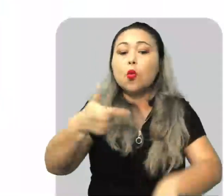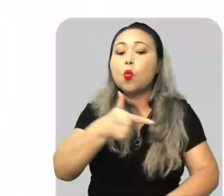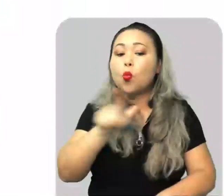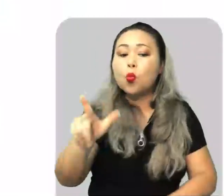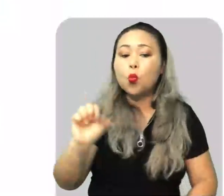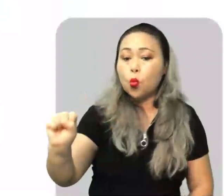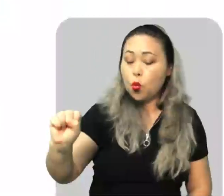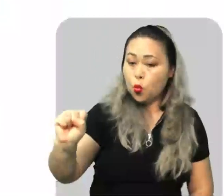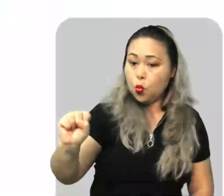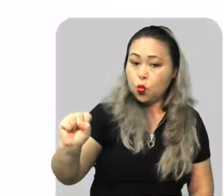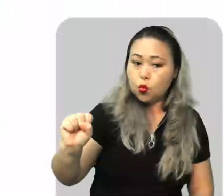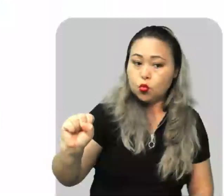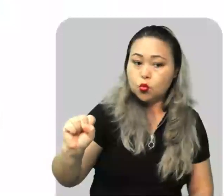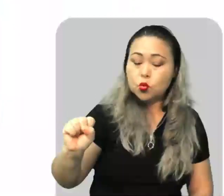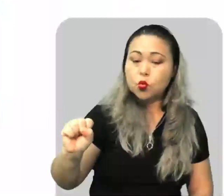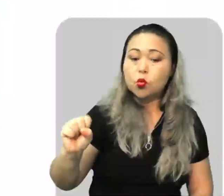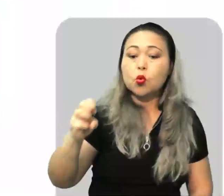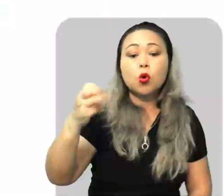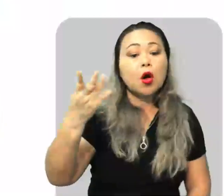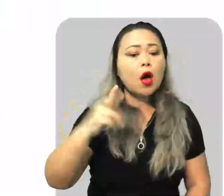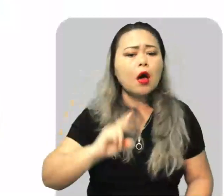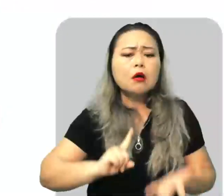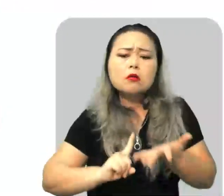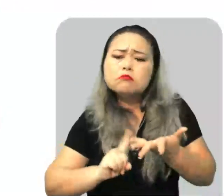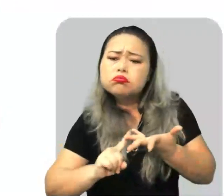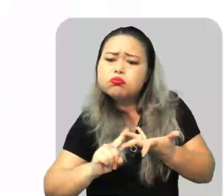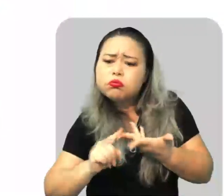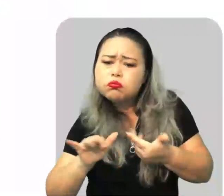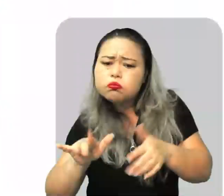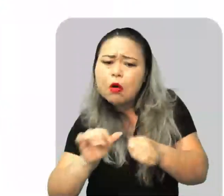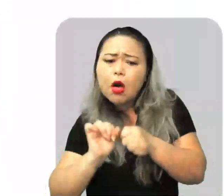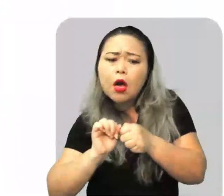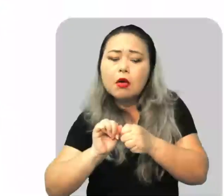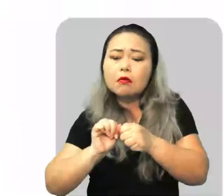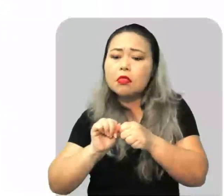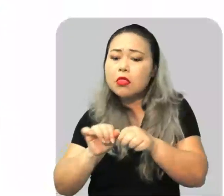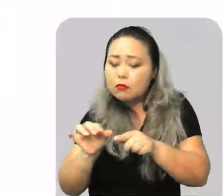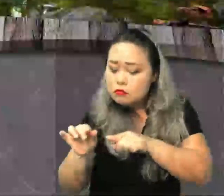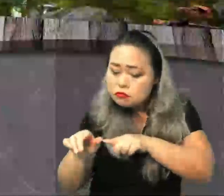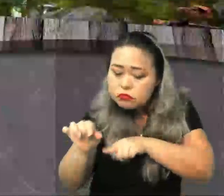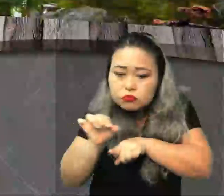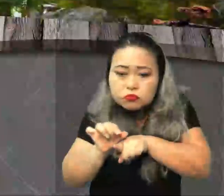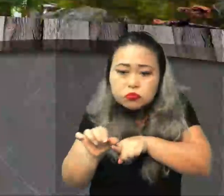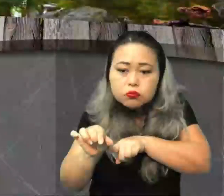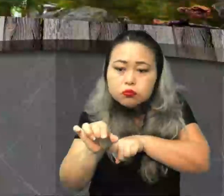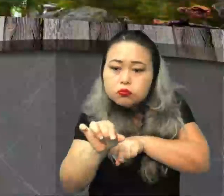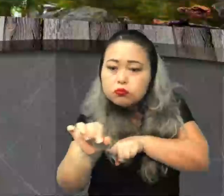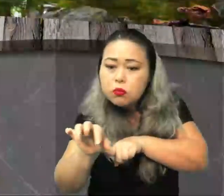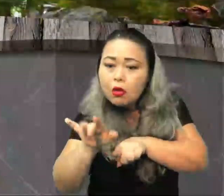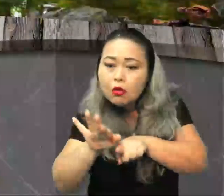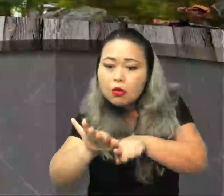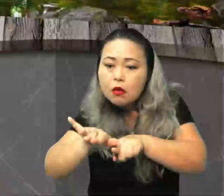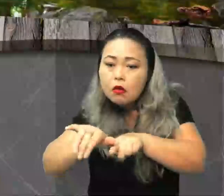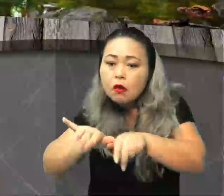8 como aranhas e caranguejos. Ou mesmo inúmeras patas, tal como as centopeias, tá? Tira ali aquele...